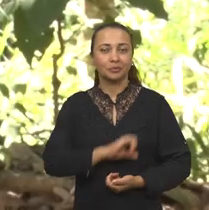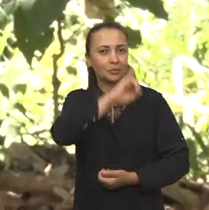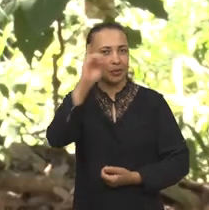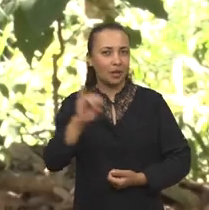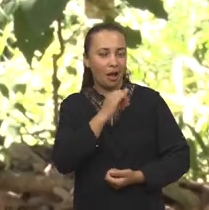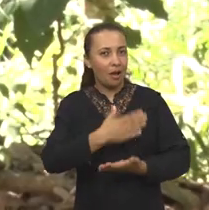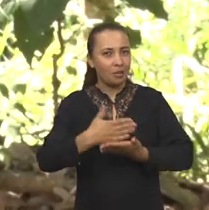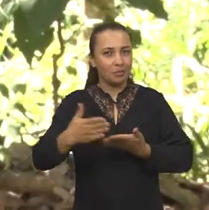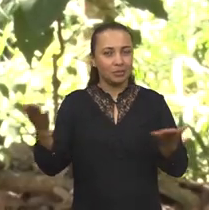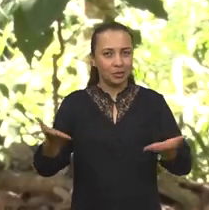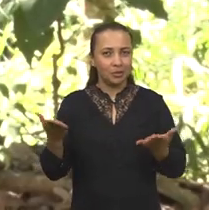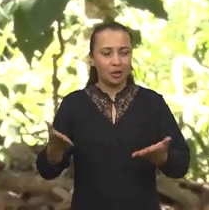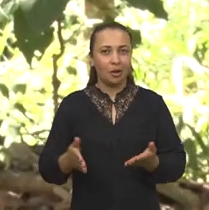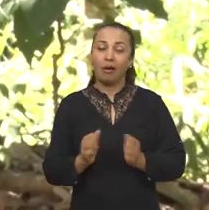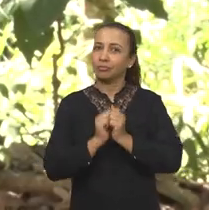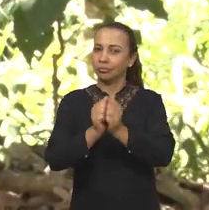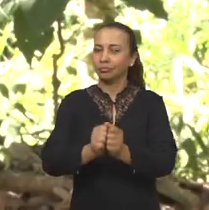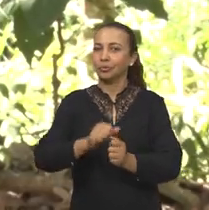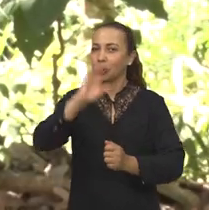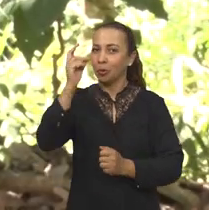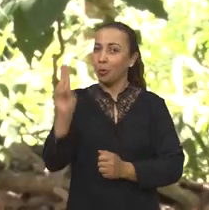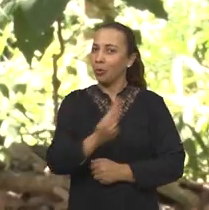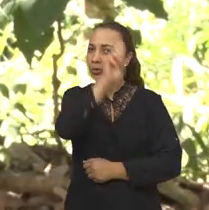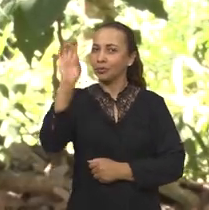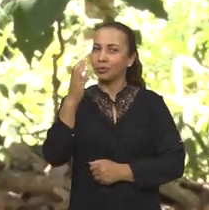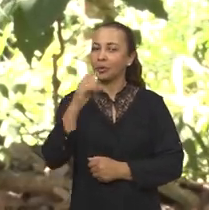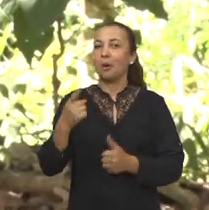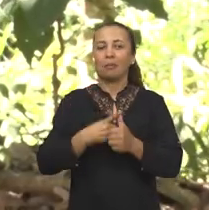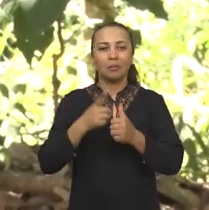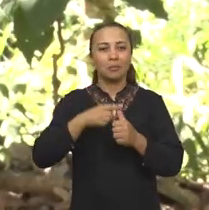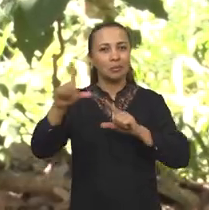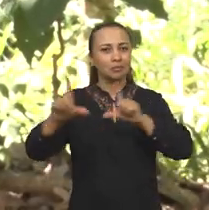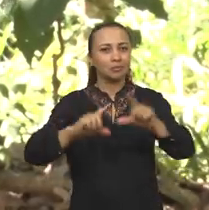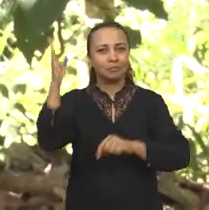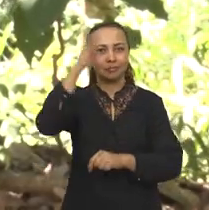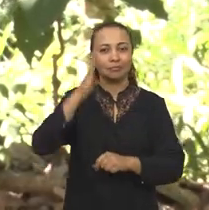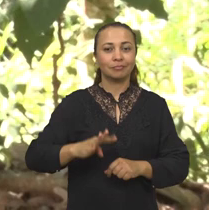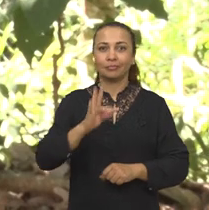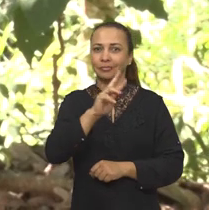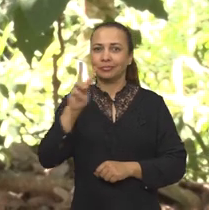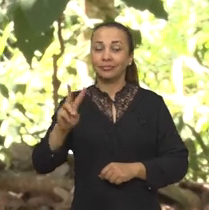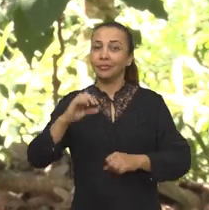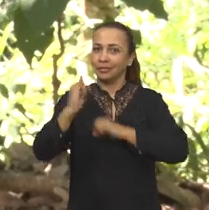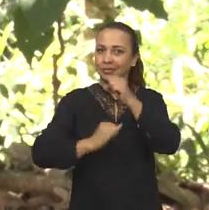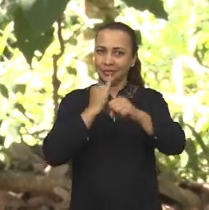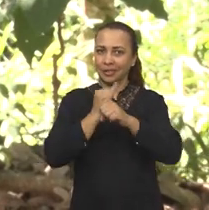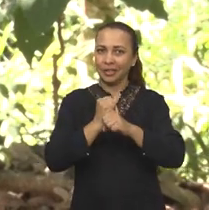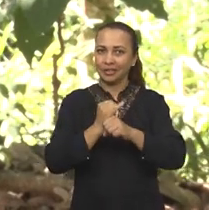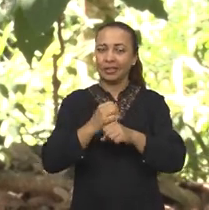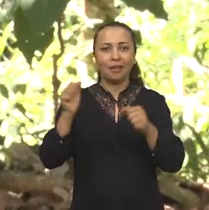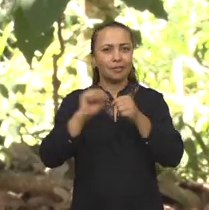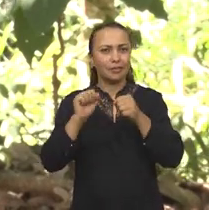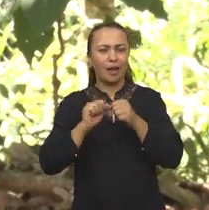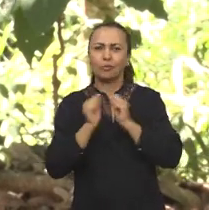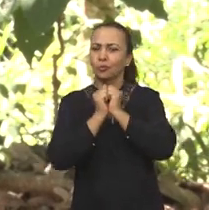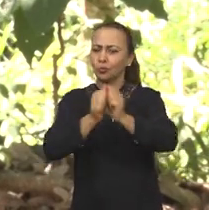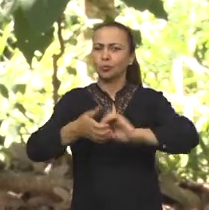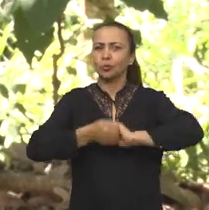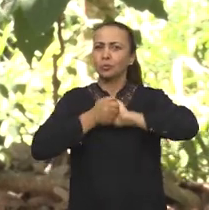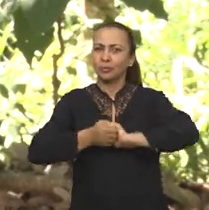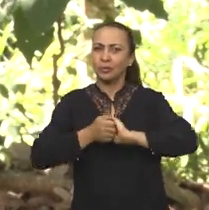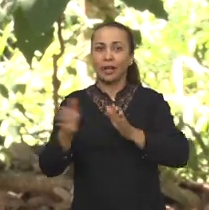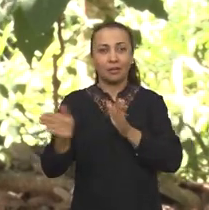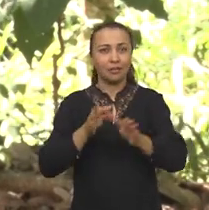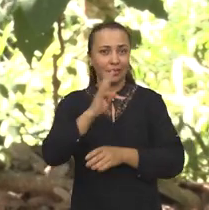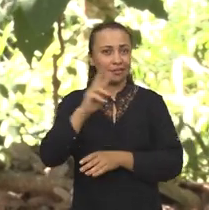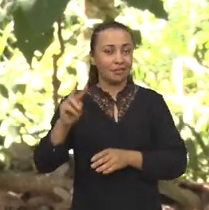Olá, a partir de agora você acompanha mais um Univerciência, o primeiro programa brasileiro de TV e internet que é realizado em